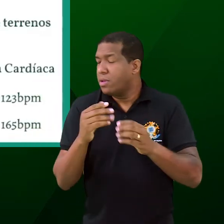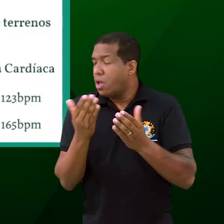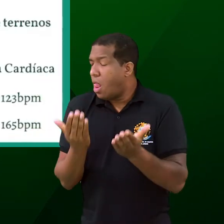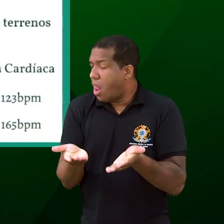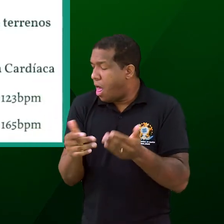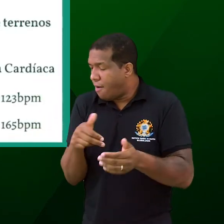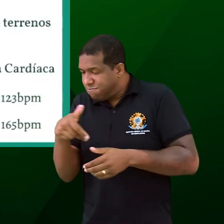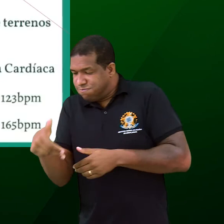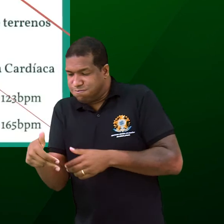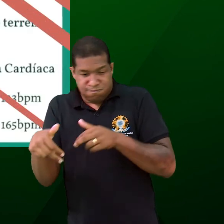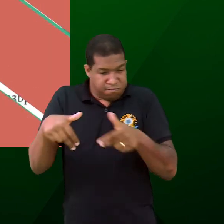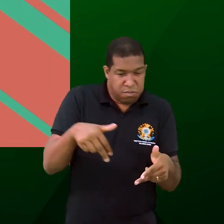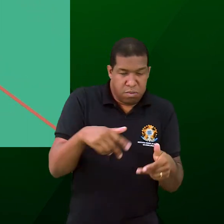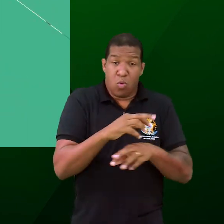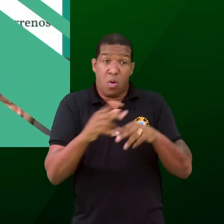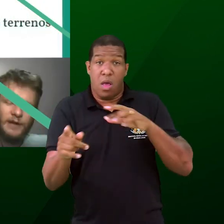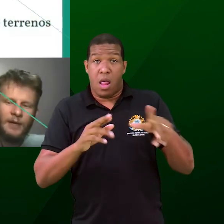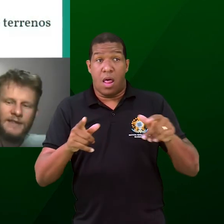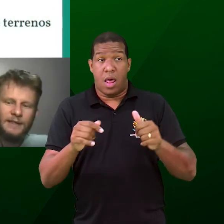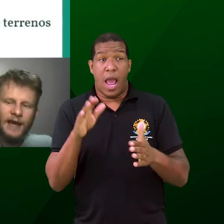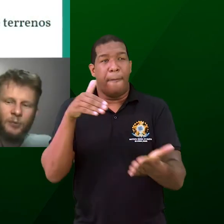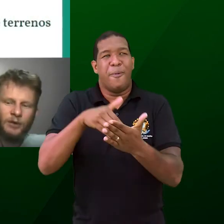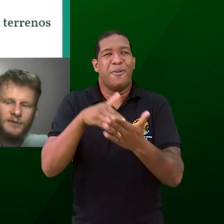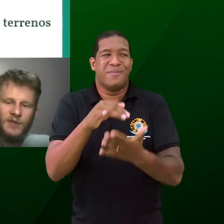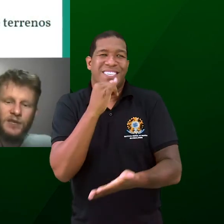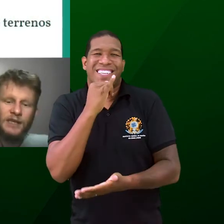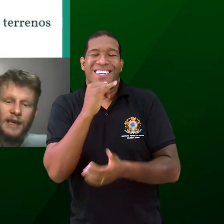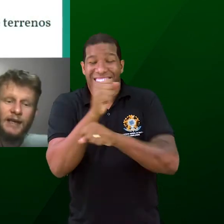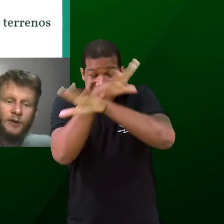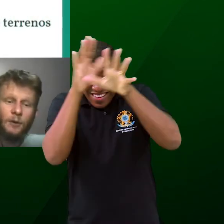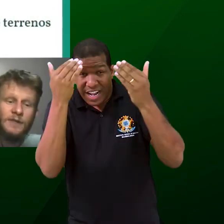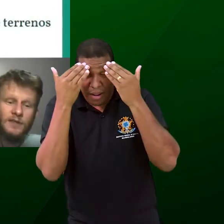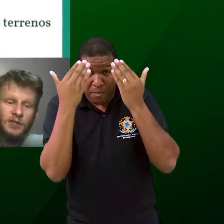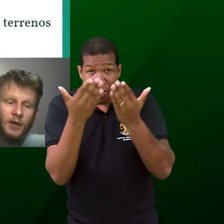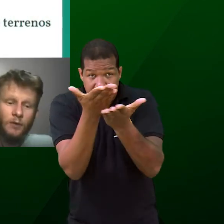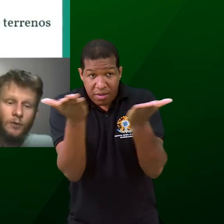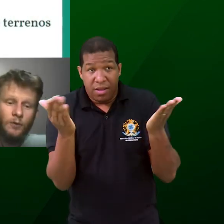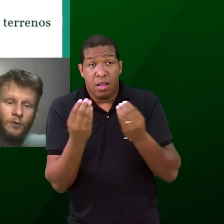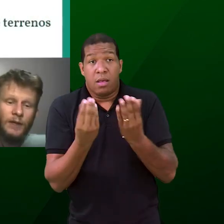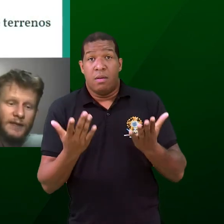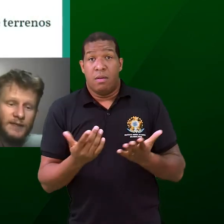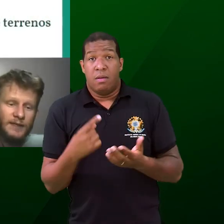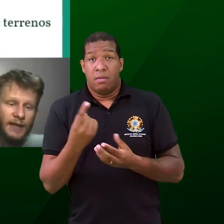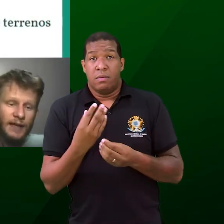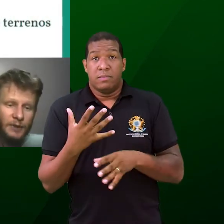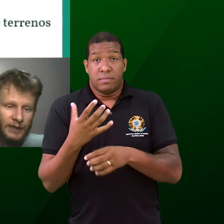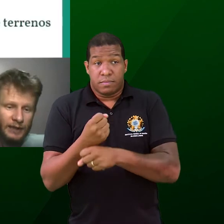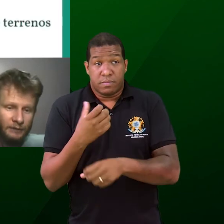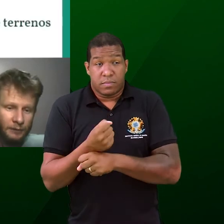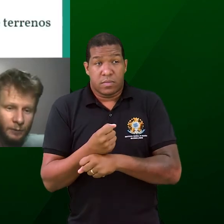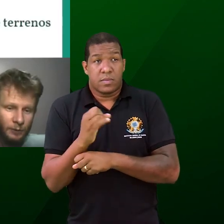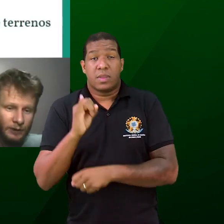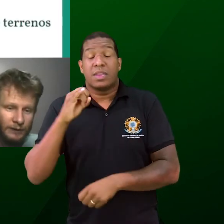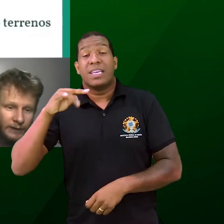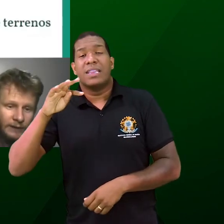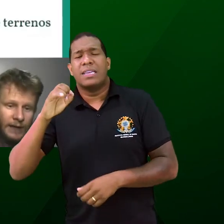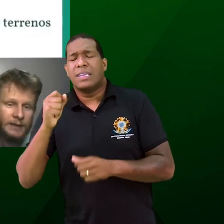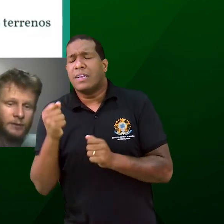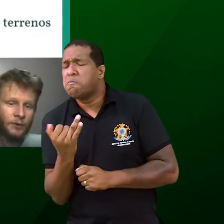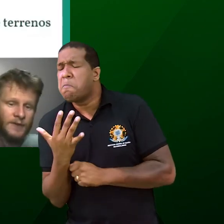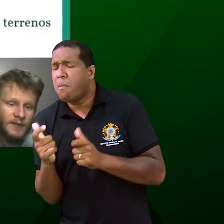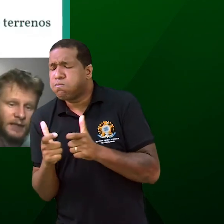tênis, gastando em relógio e depois não continua na modalidade. Embora o relógio sirva para outras funções também, né? Se for fazer